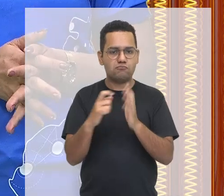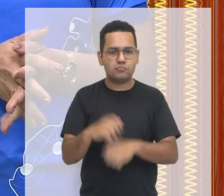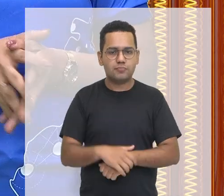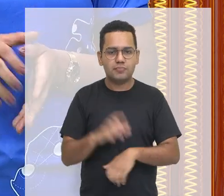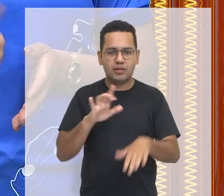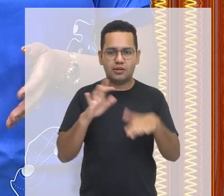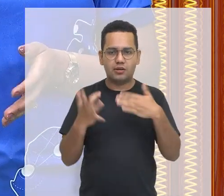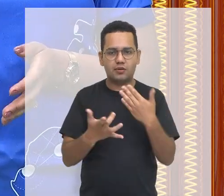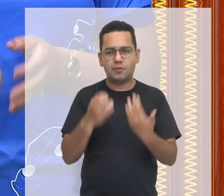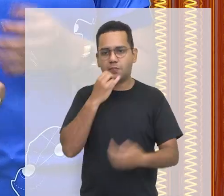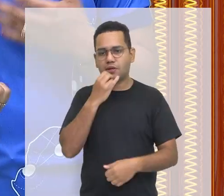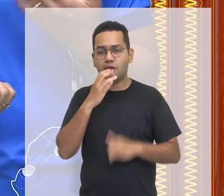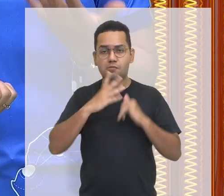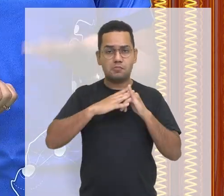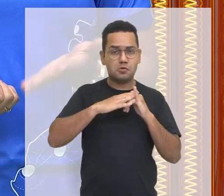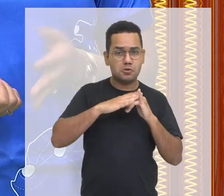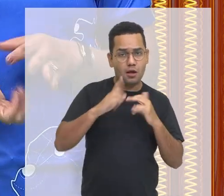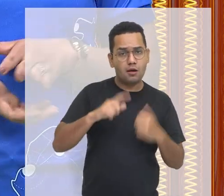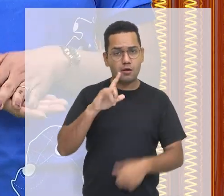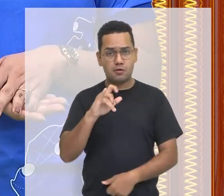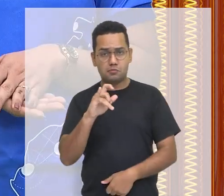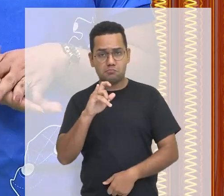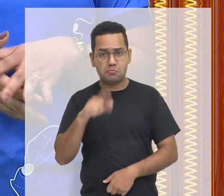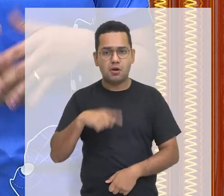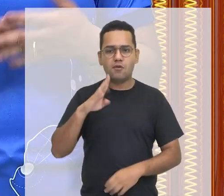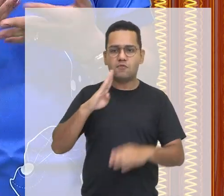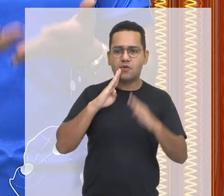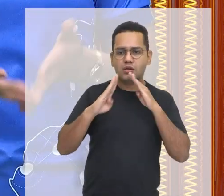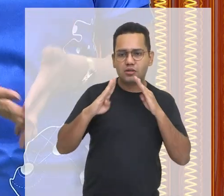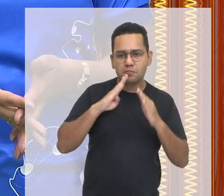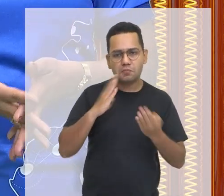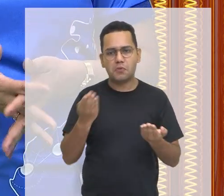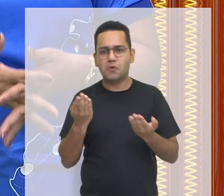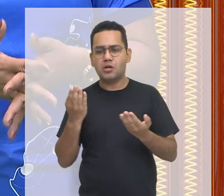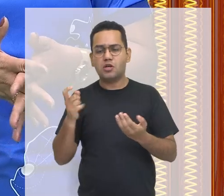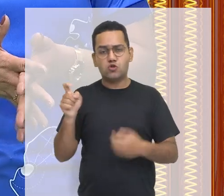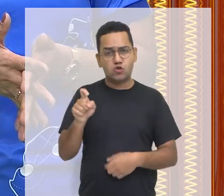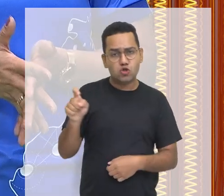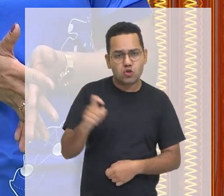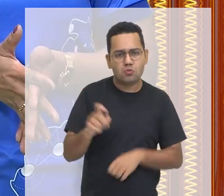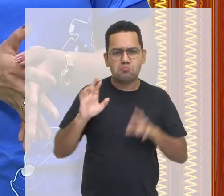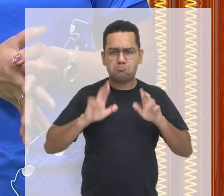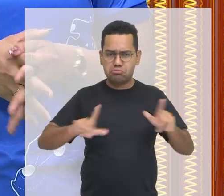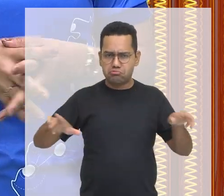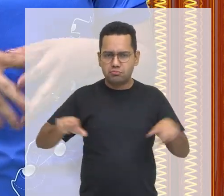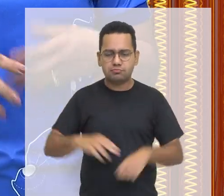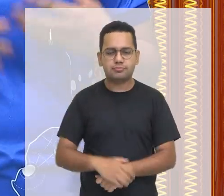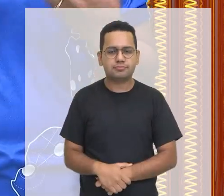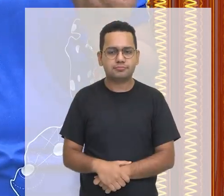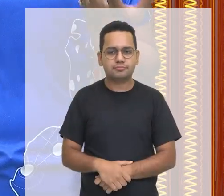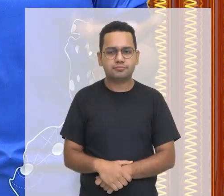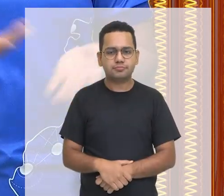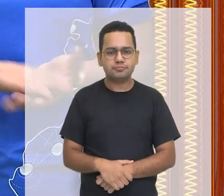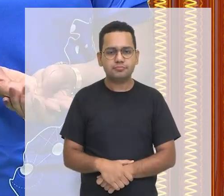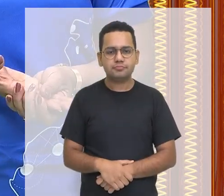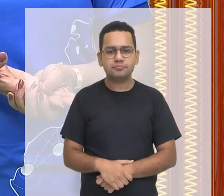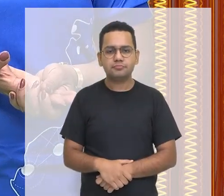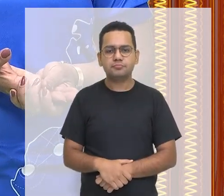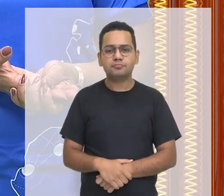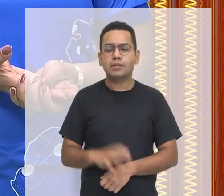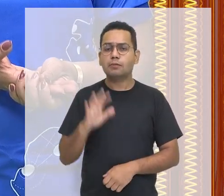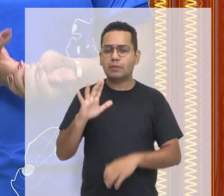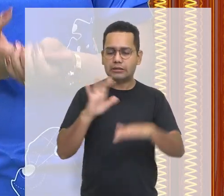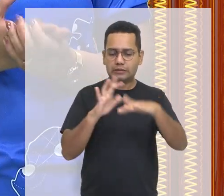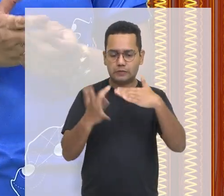redes sociais como YouTube, Instagram, Facebook, TikTok, né, que vão permitir que esses